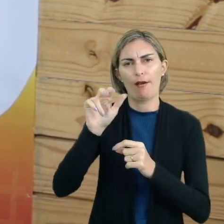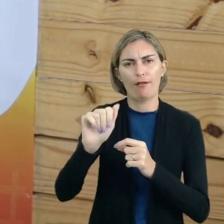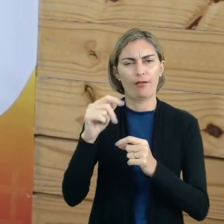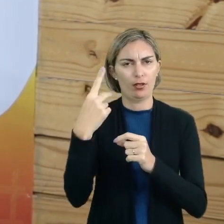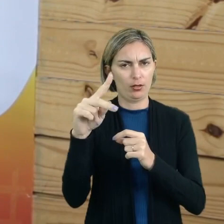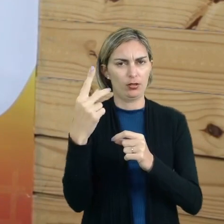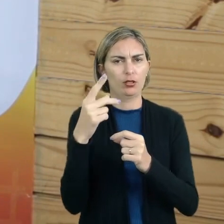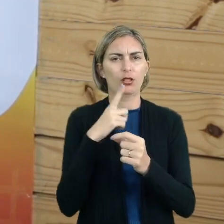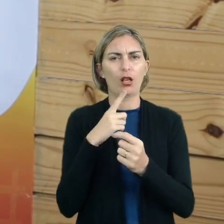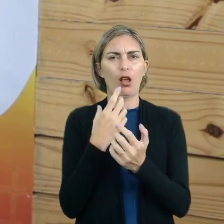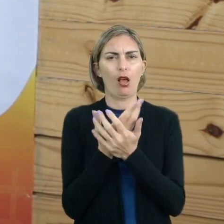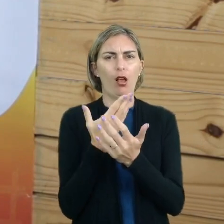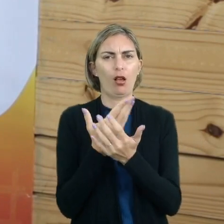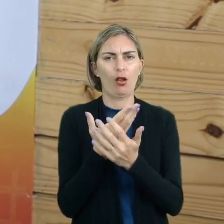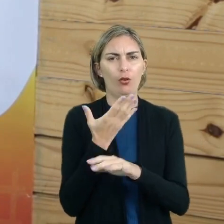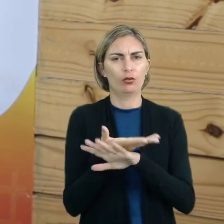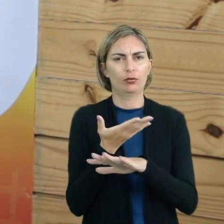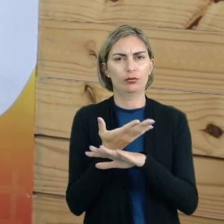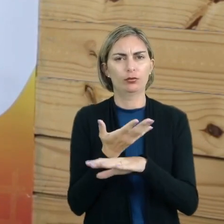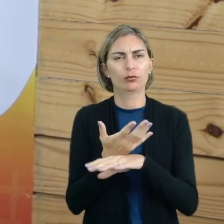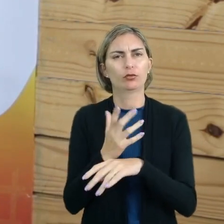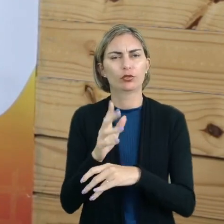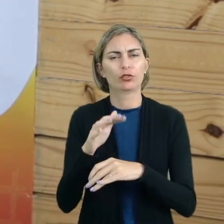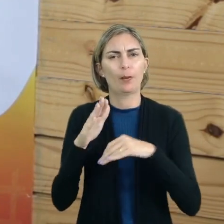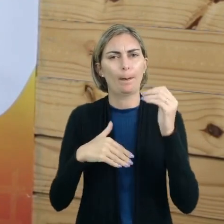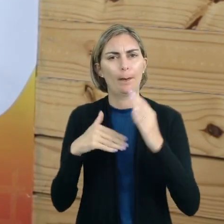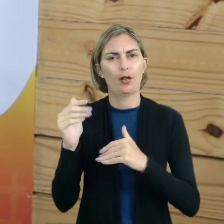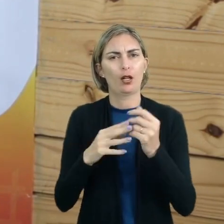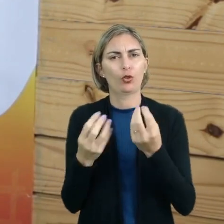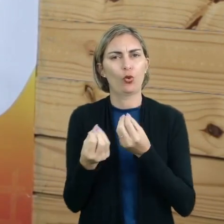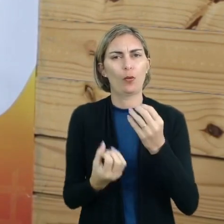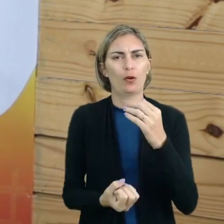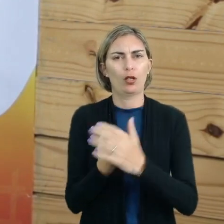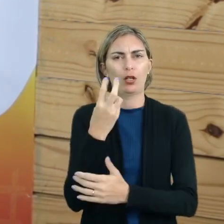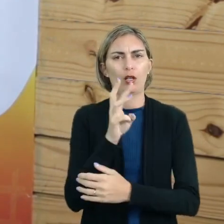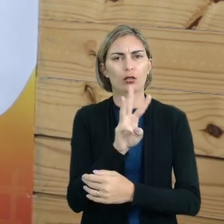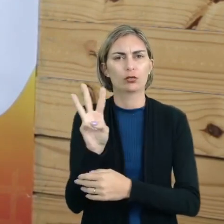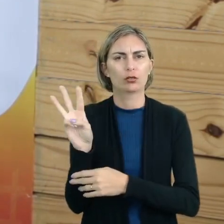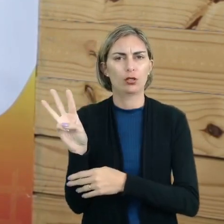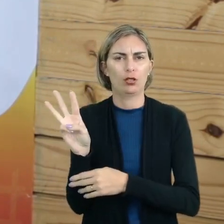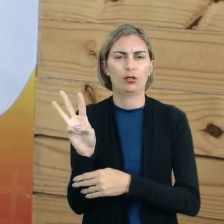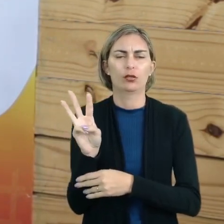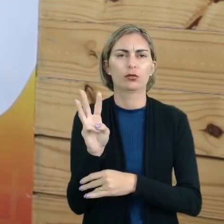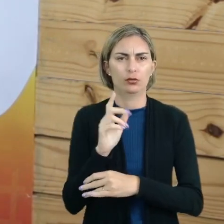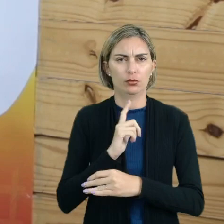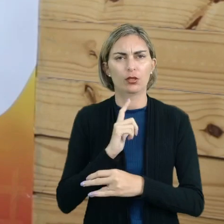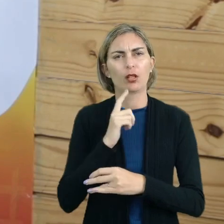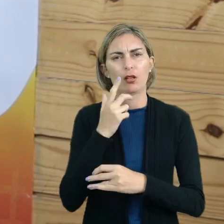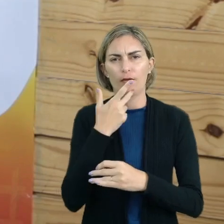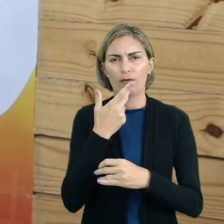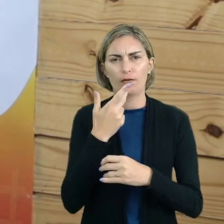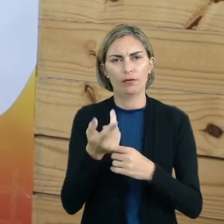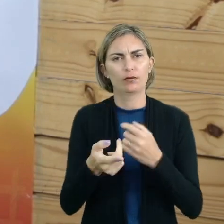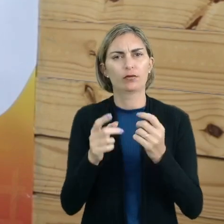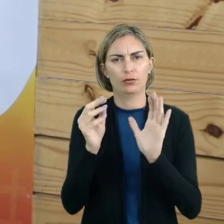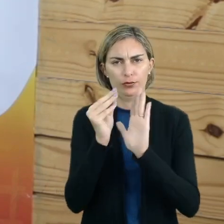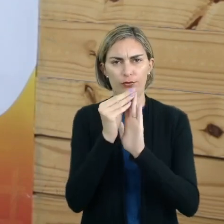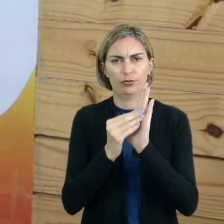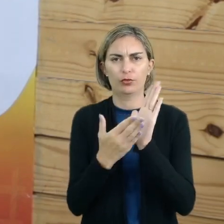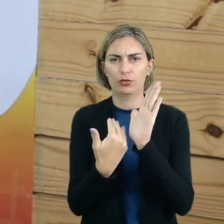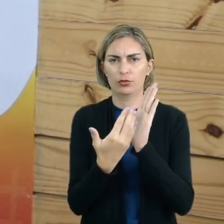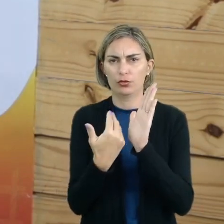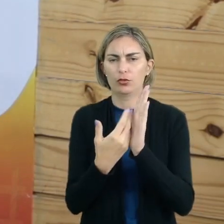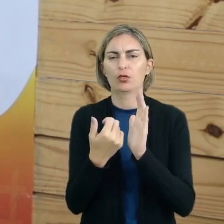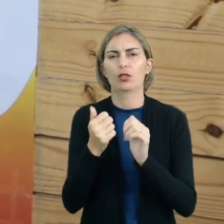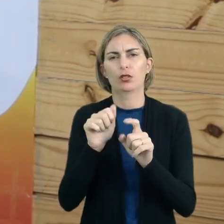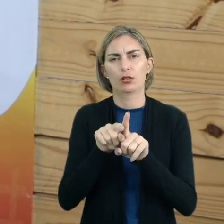aula, que eu já dei em outras competências, prática, sobre como criar um site, pelo Wix e tal. Então eu vou deixar lá no AVA, vai estar disponibilizado